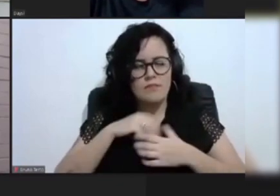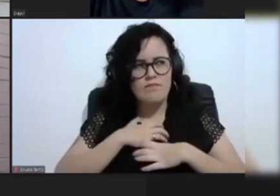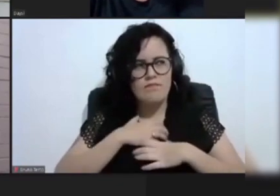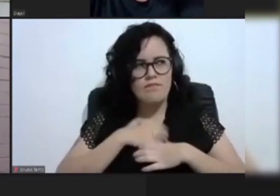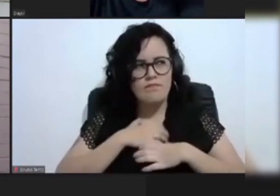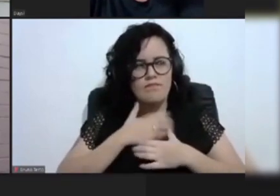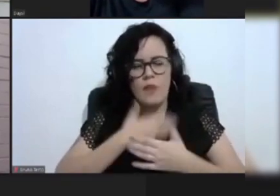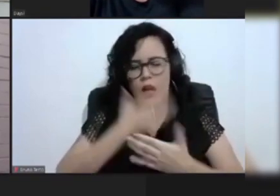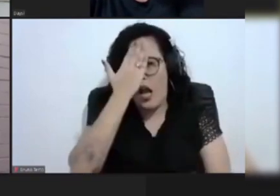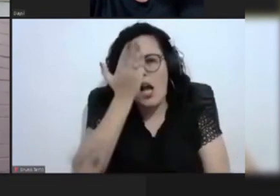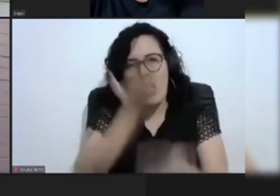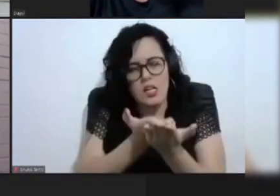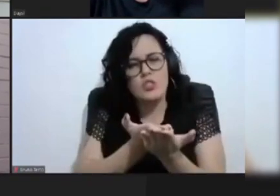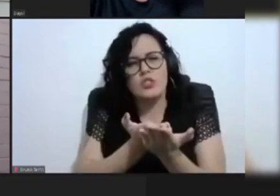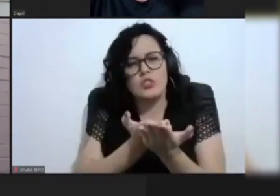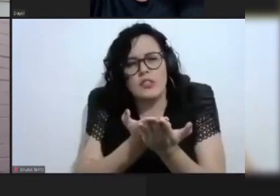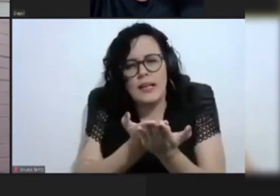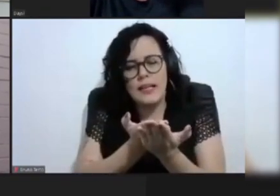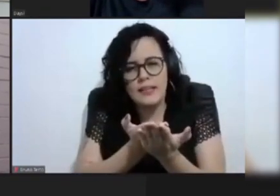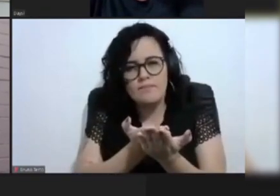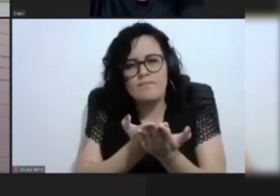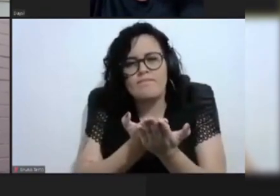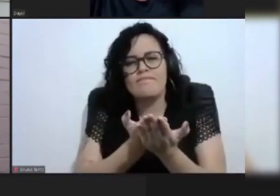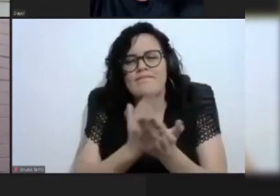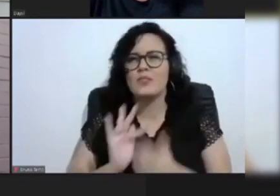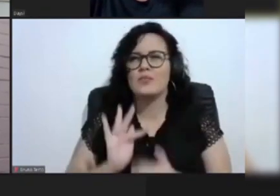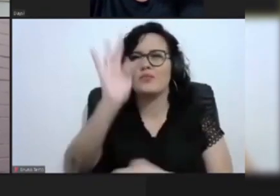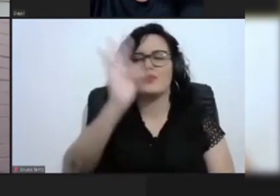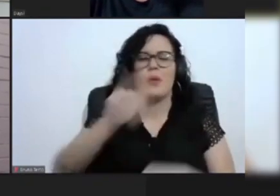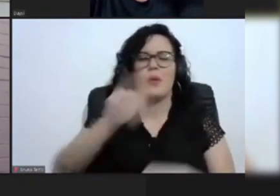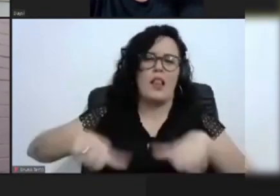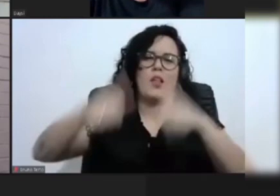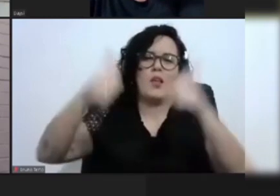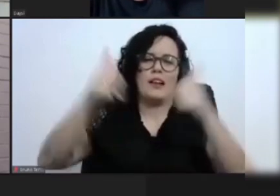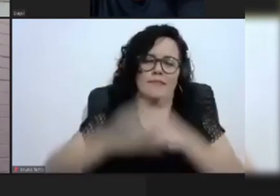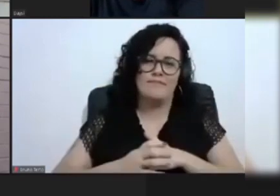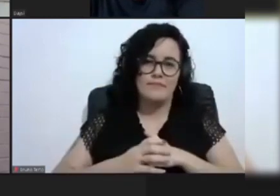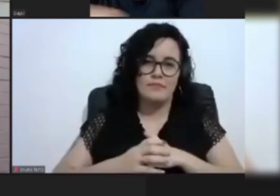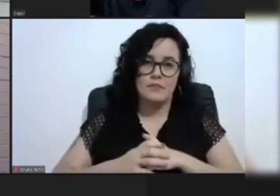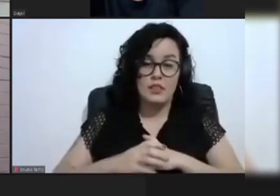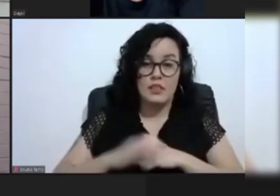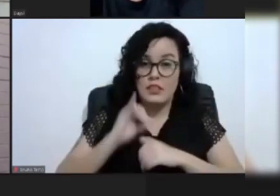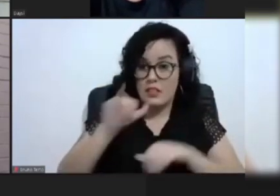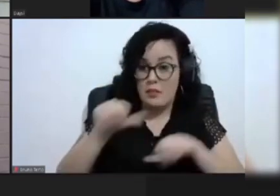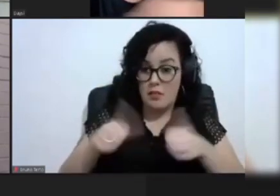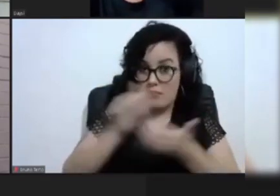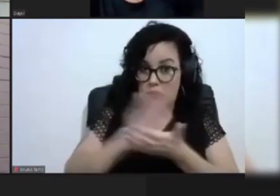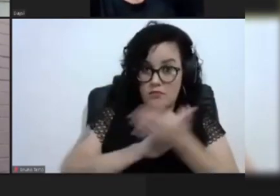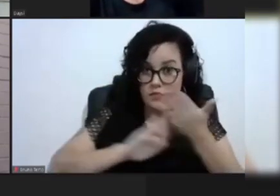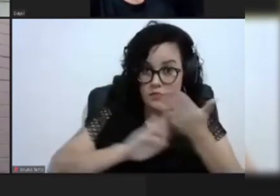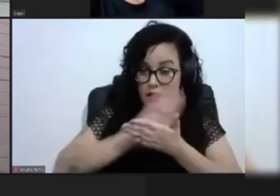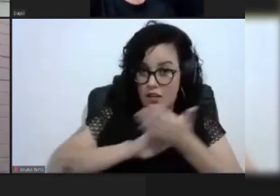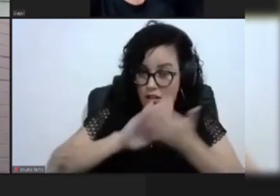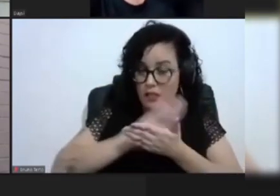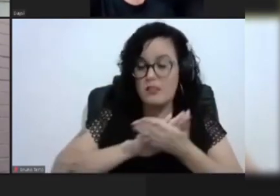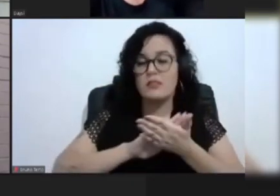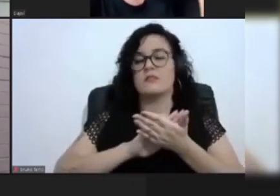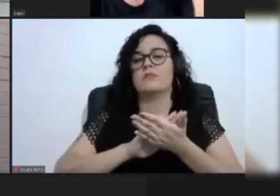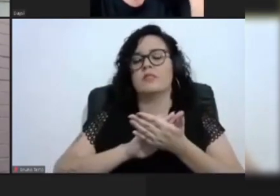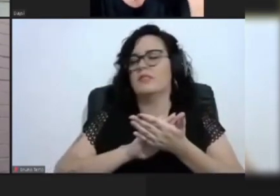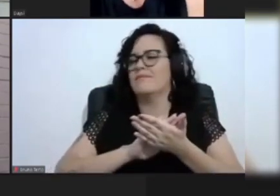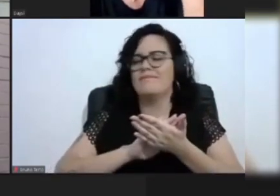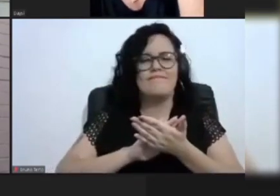acreditar em dias melhores lá na frente, né? Se não melhores, ao menos, não, menos caóticos,